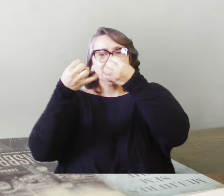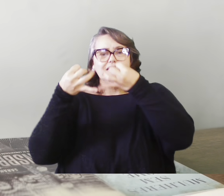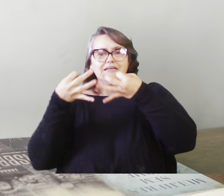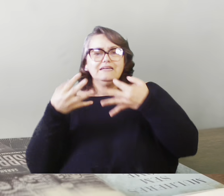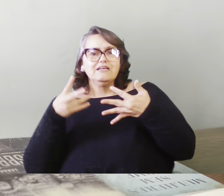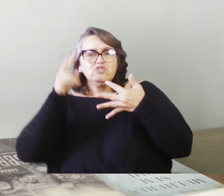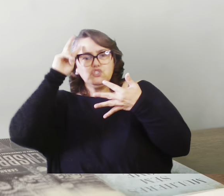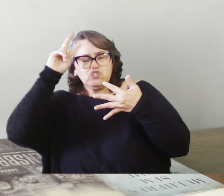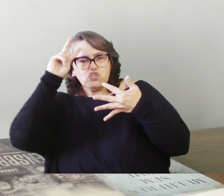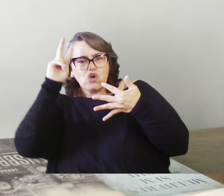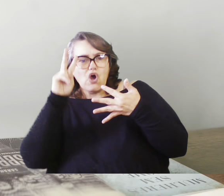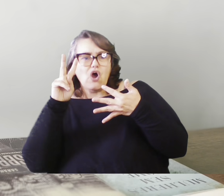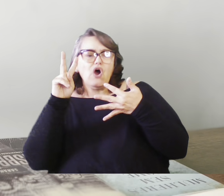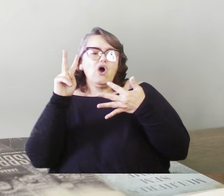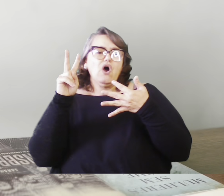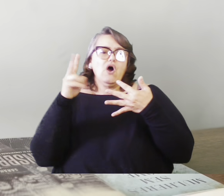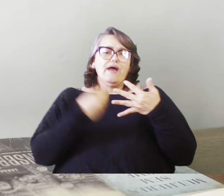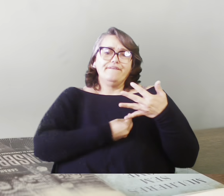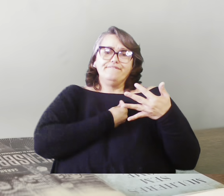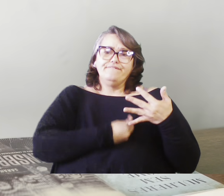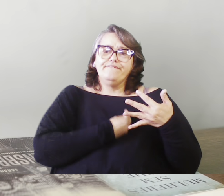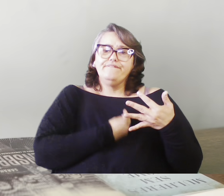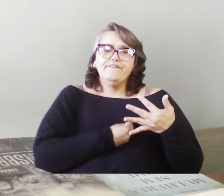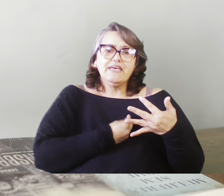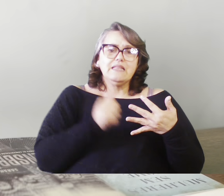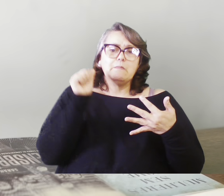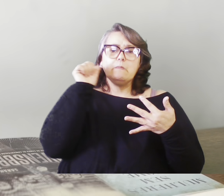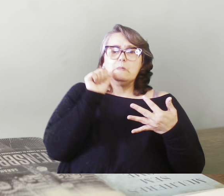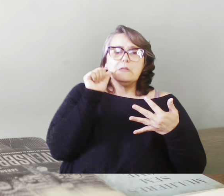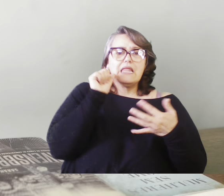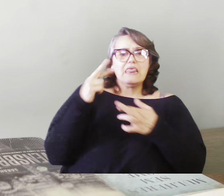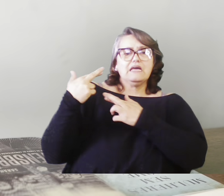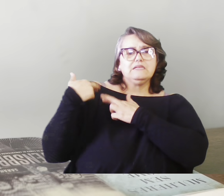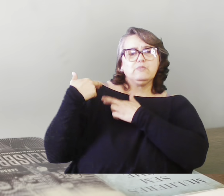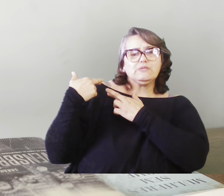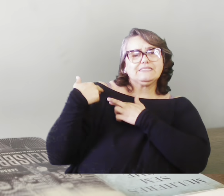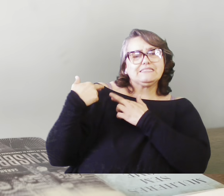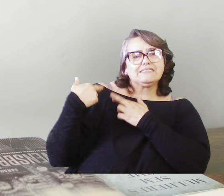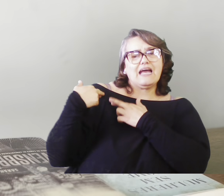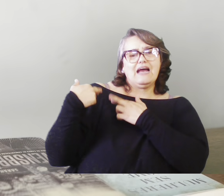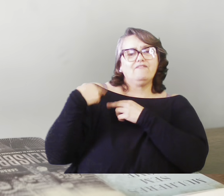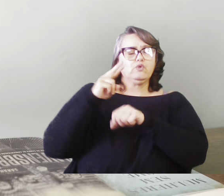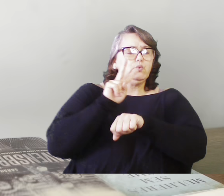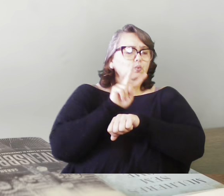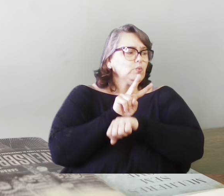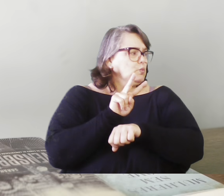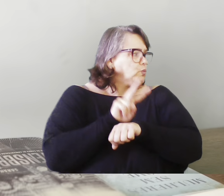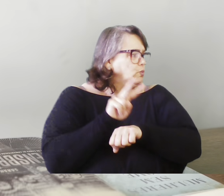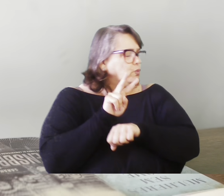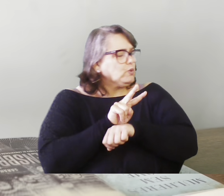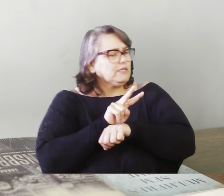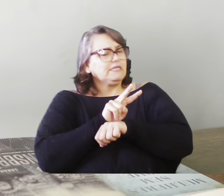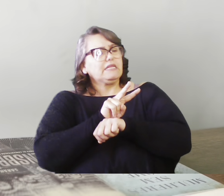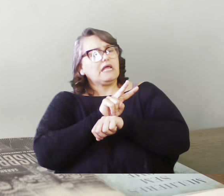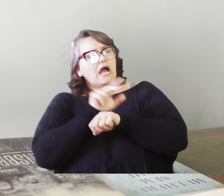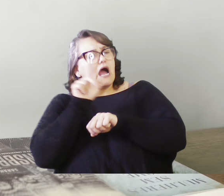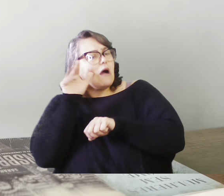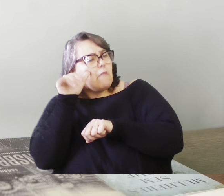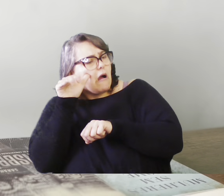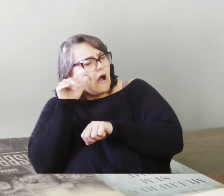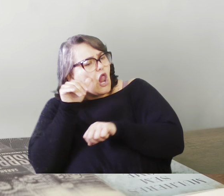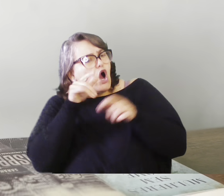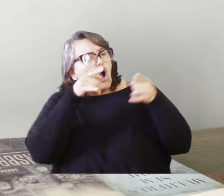aí ela descreve um pouco as histórias das blokovas, né, que eram as responsáveis por cuidar,